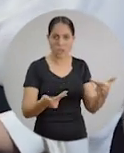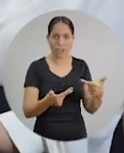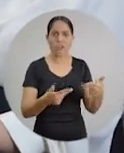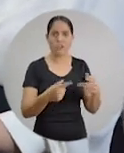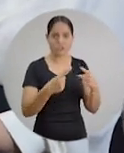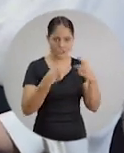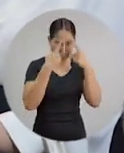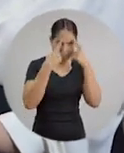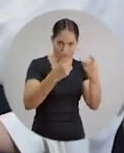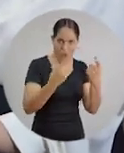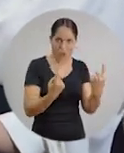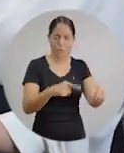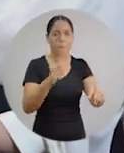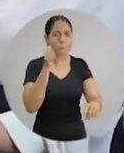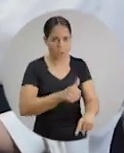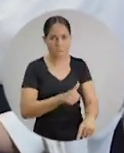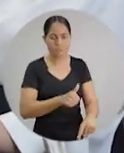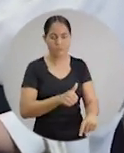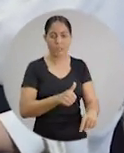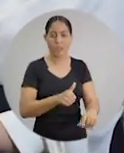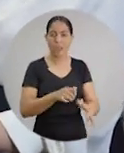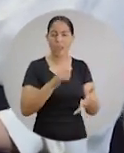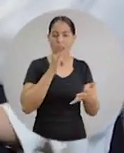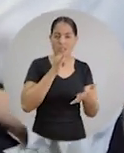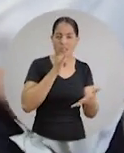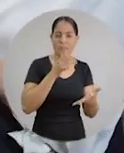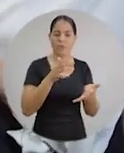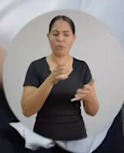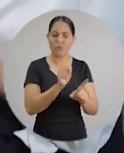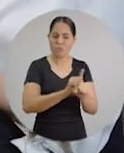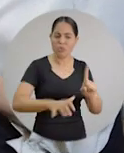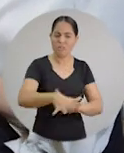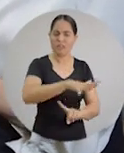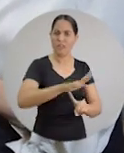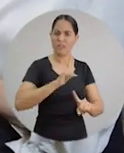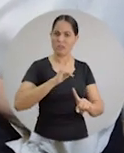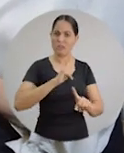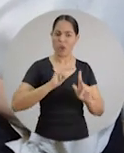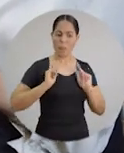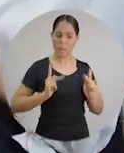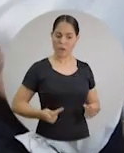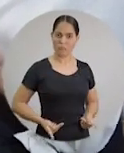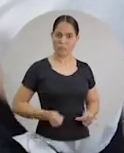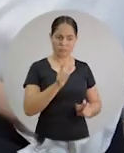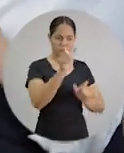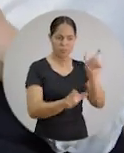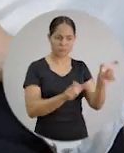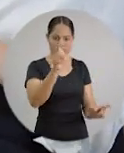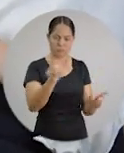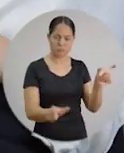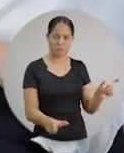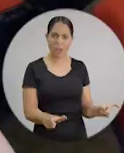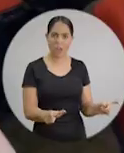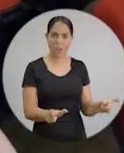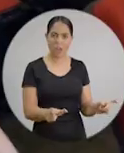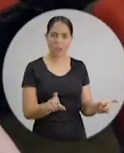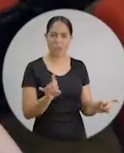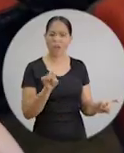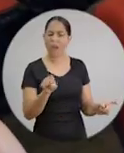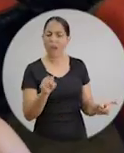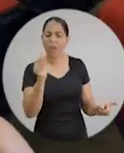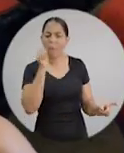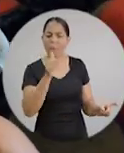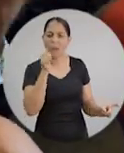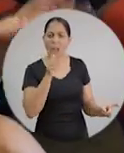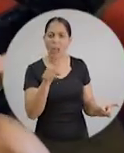de violência contra a mulher. Porque numa sociedade na qual eu tenho seres humanos, eu não posso imaginar que alguém,